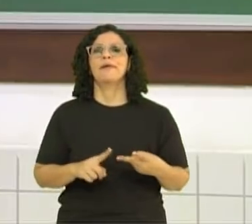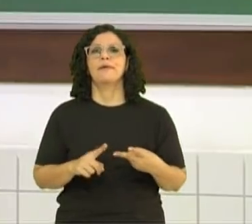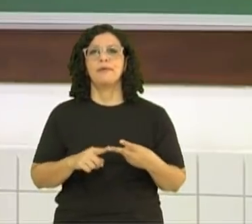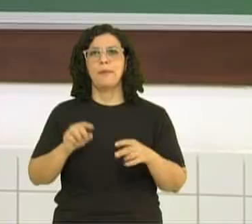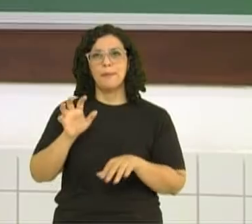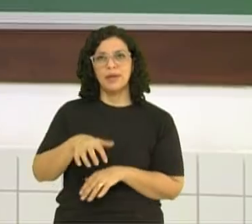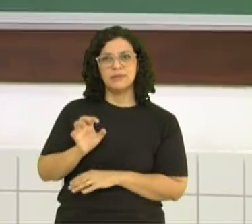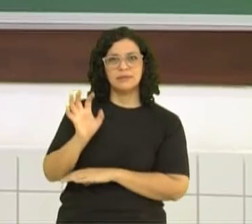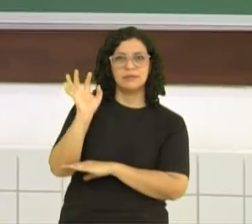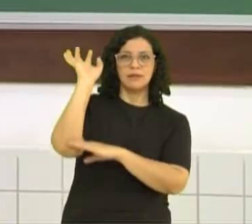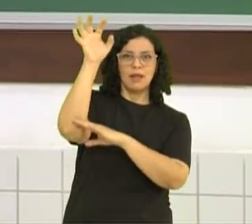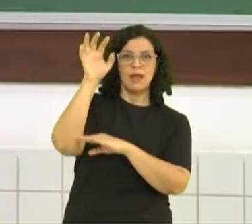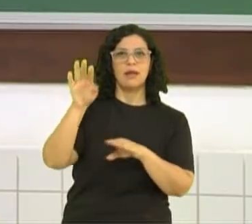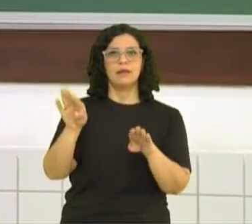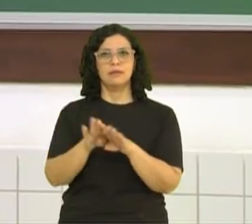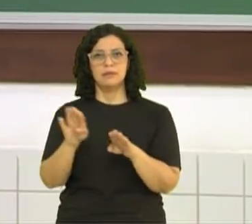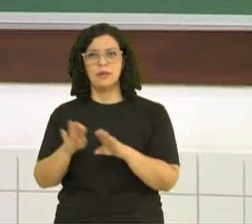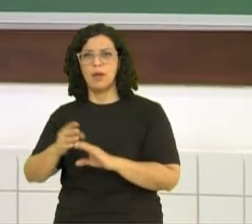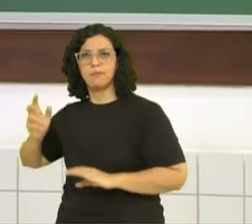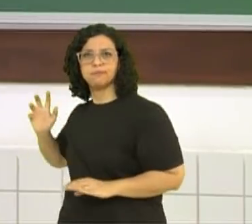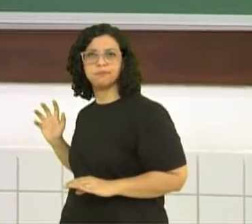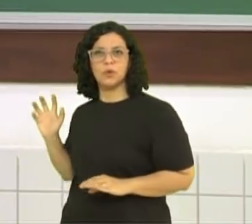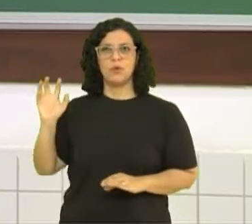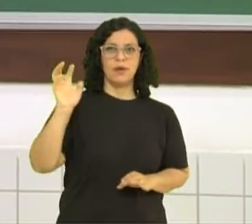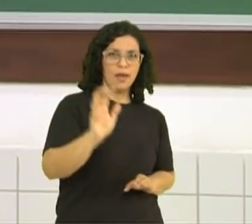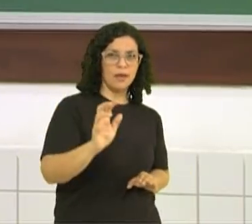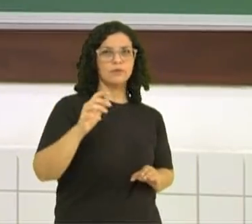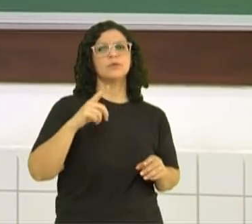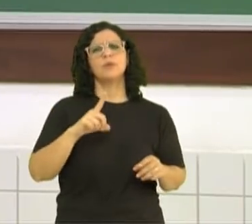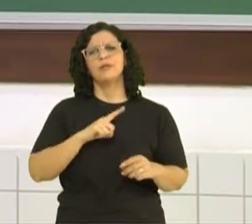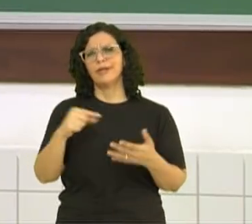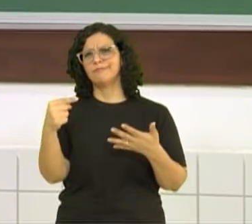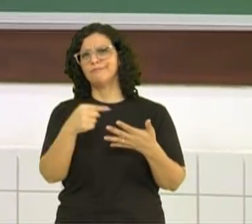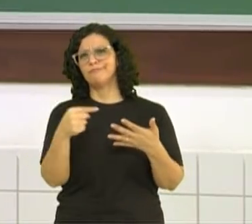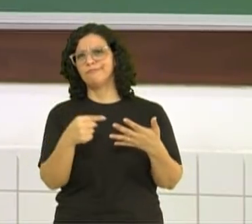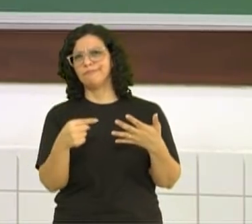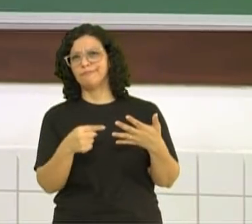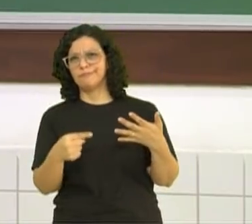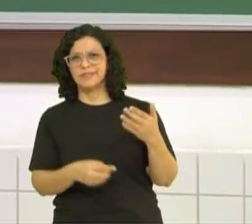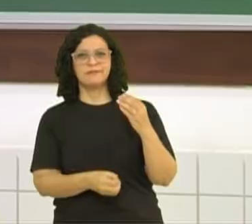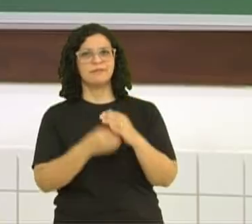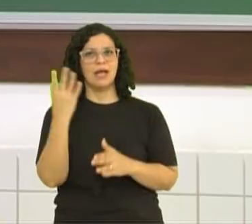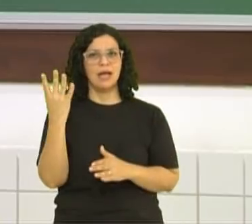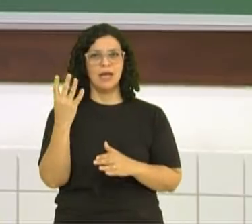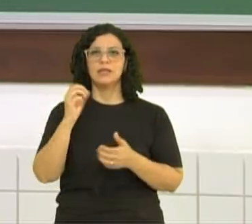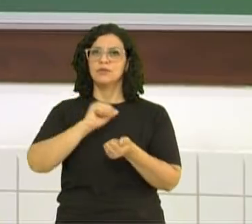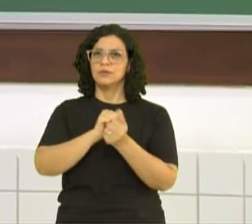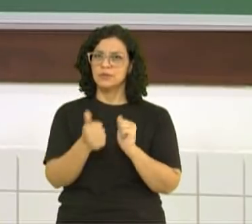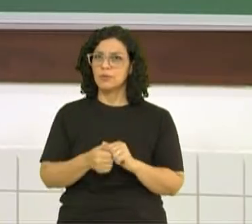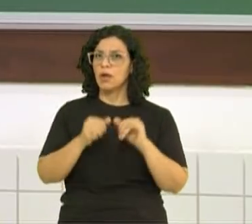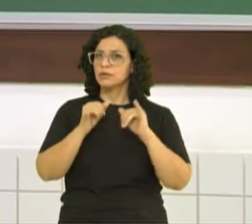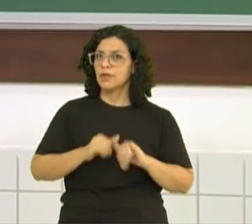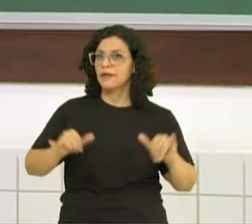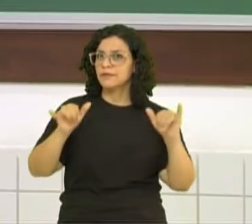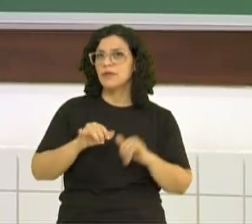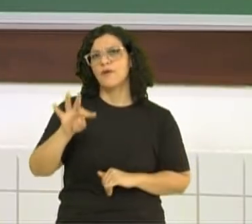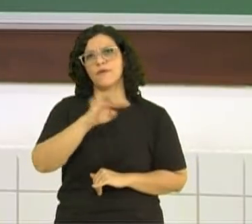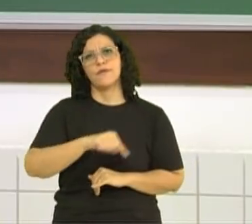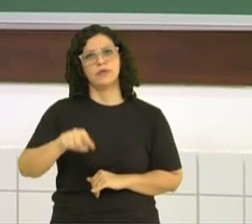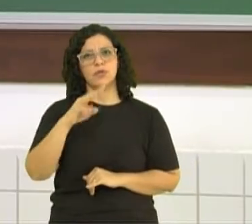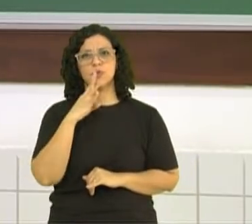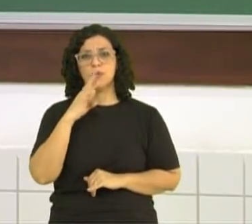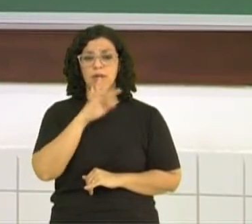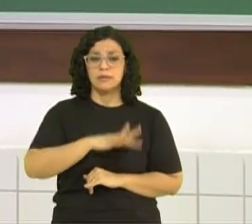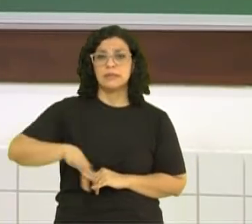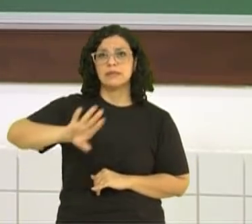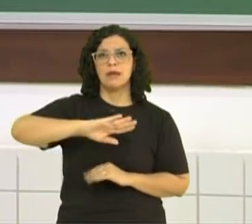o basquete, entra o handball, né? Que são aí um dos esportes mais praticados, mais difundidos no